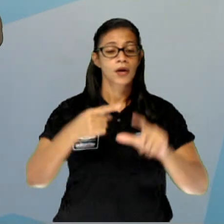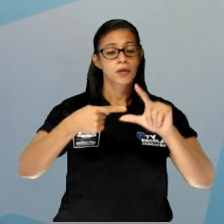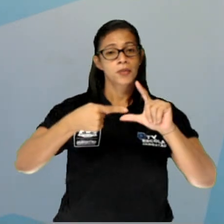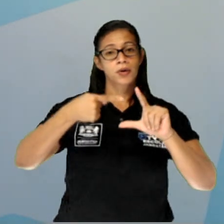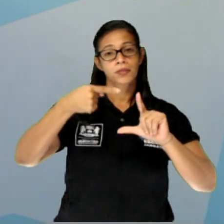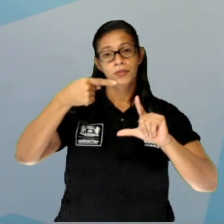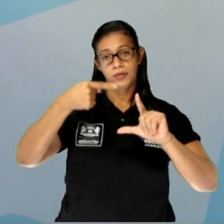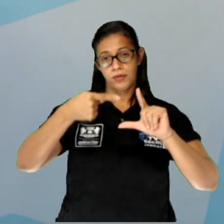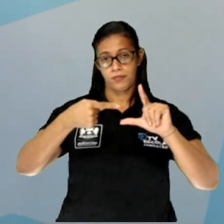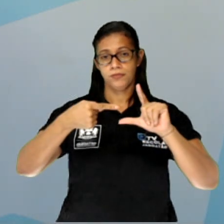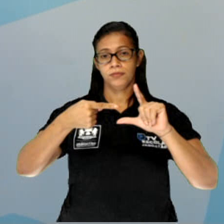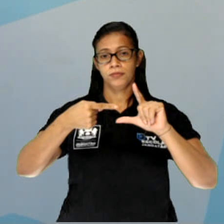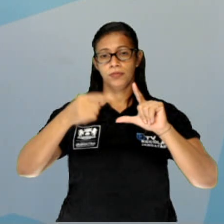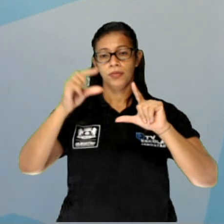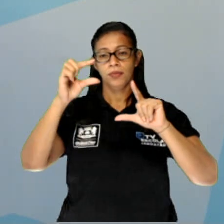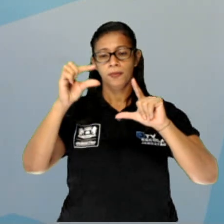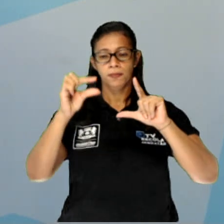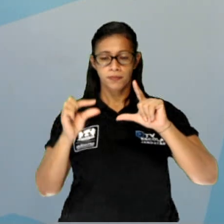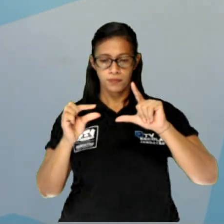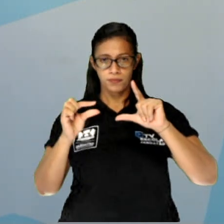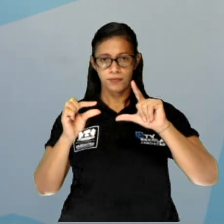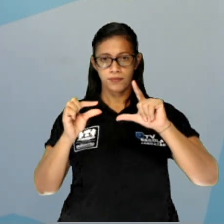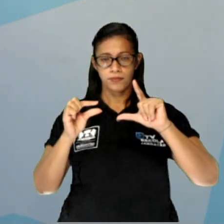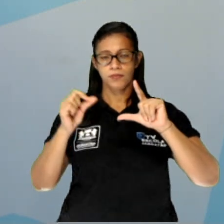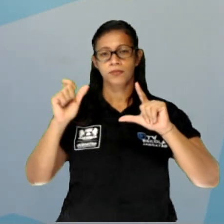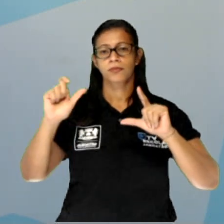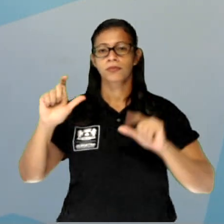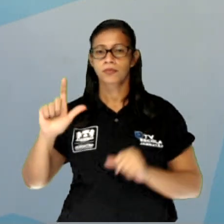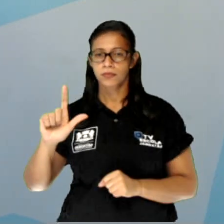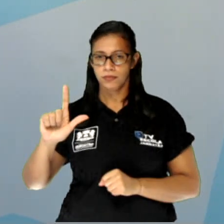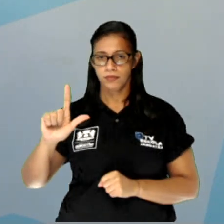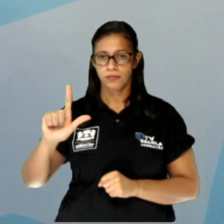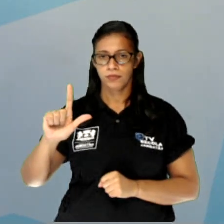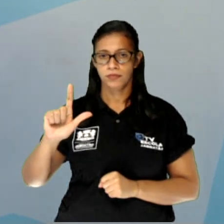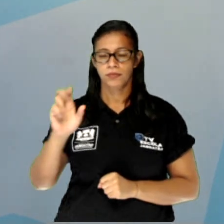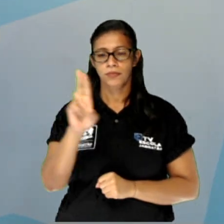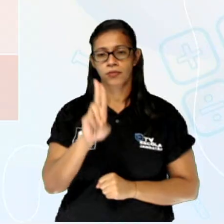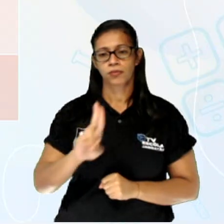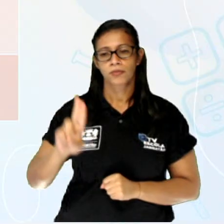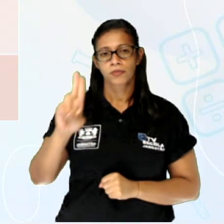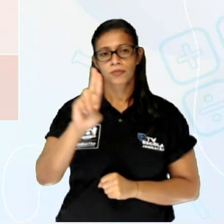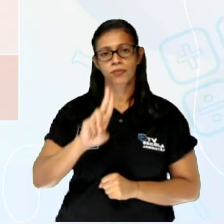que o litro, nós usamos seus submúltiplos. Olha só: